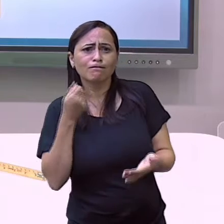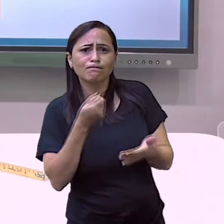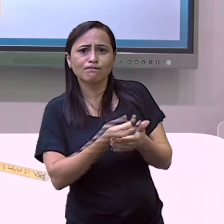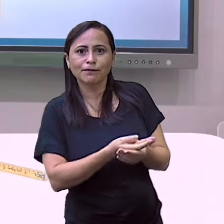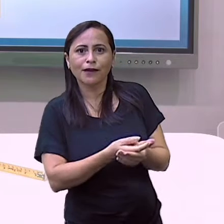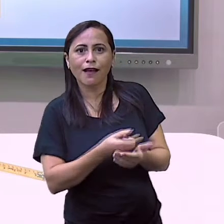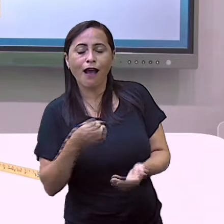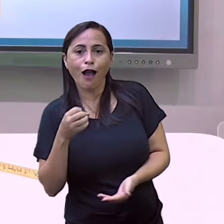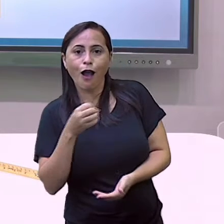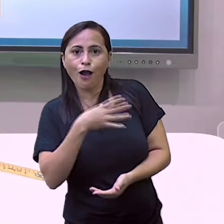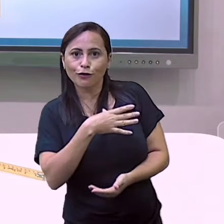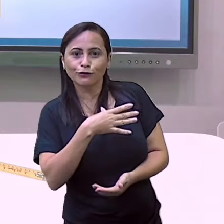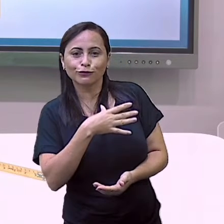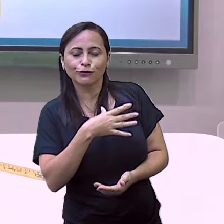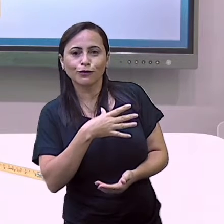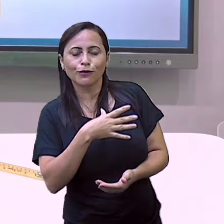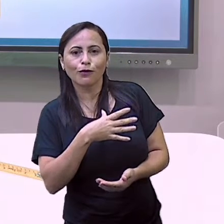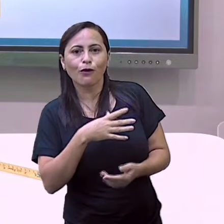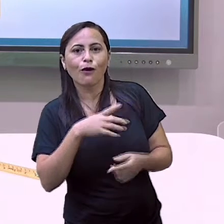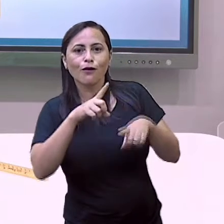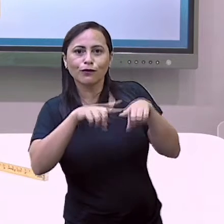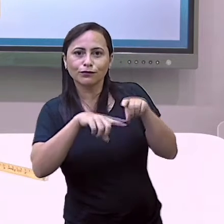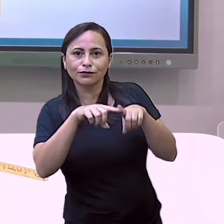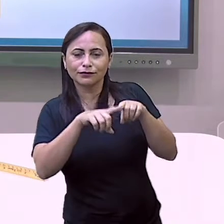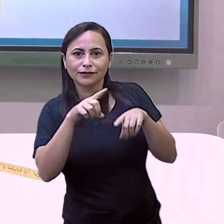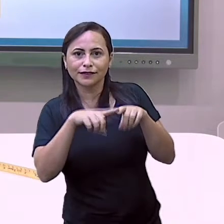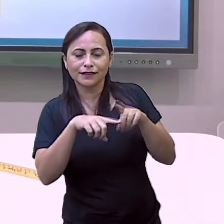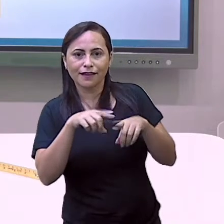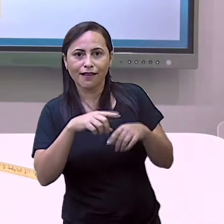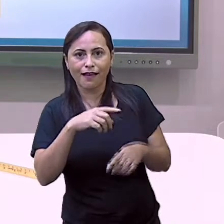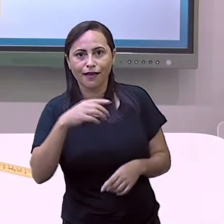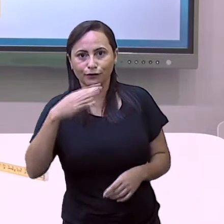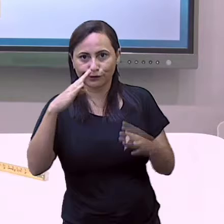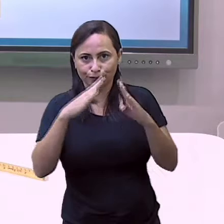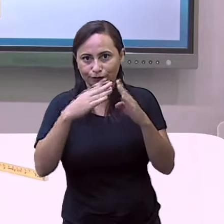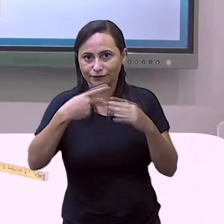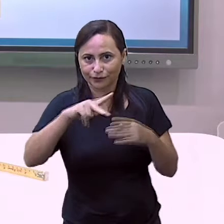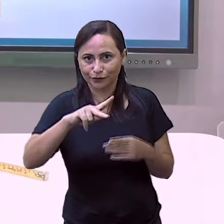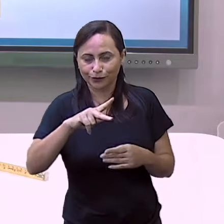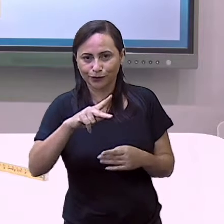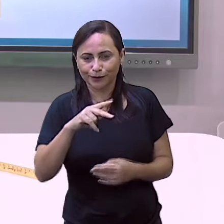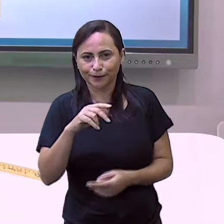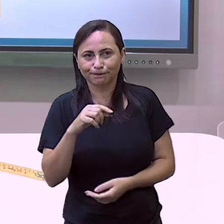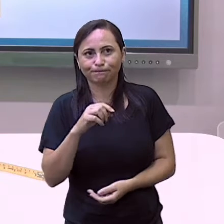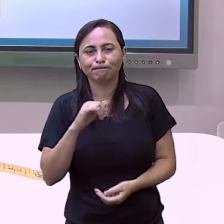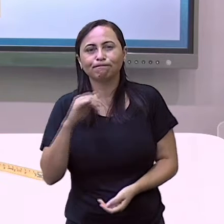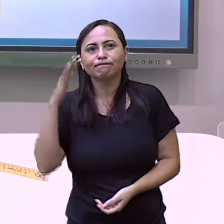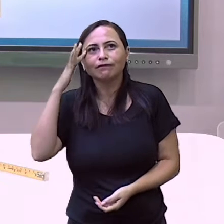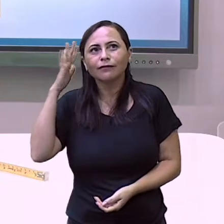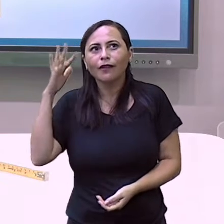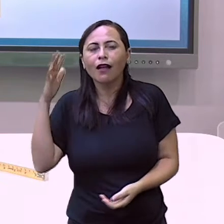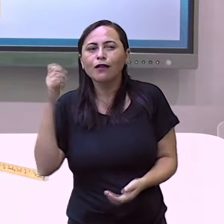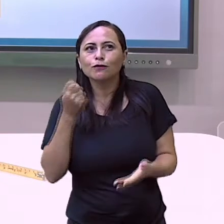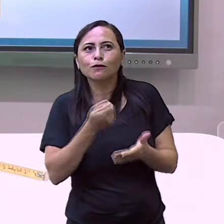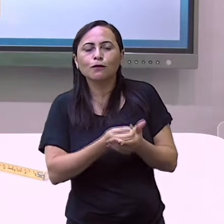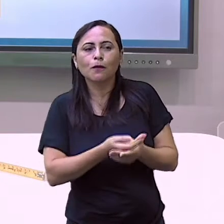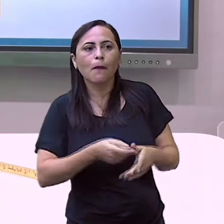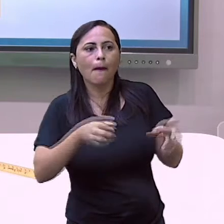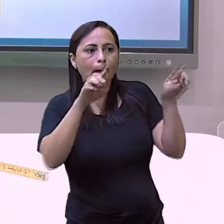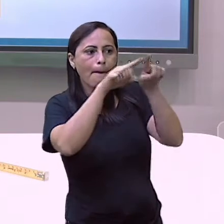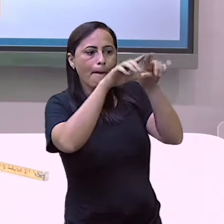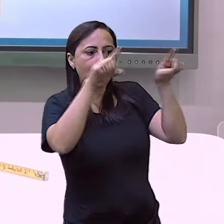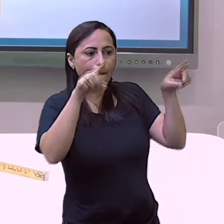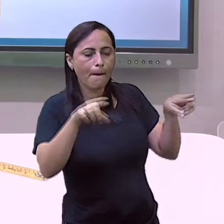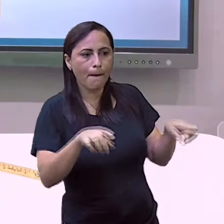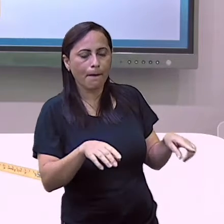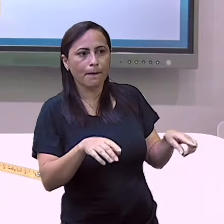casa. Ou melhor, vamos imaginar que você quer comprar uma máquina de lavar roupas. E você tem um espaço muito